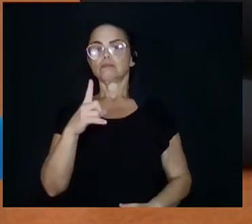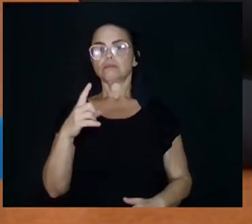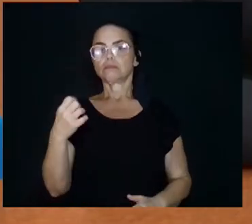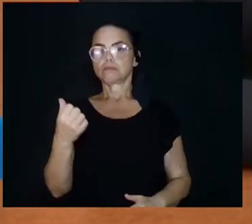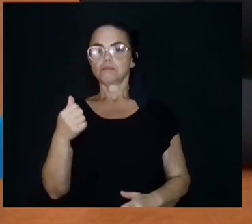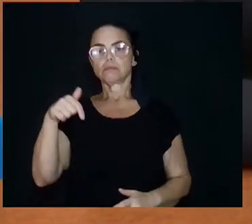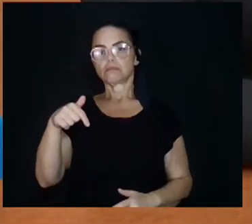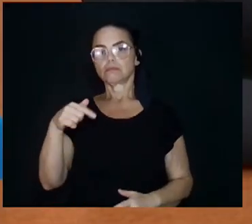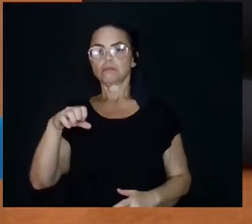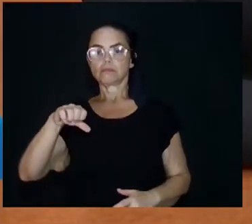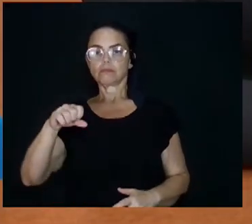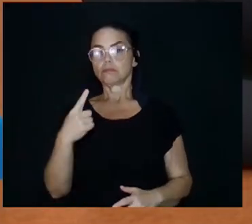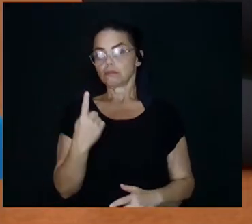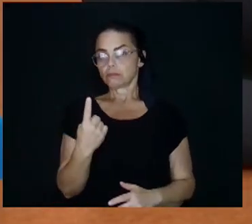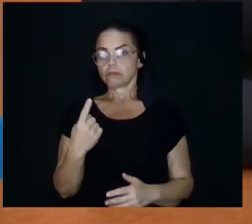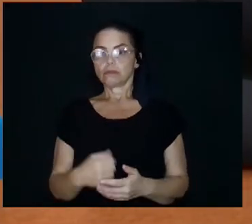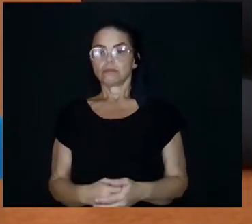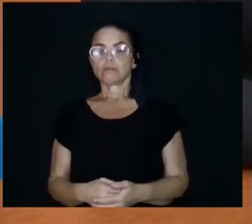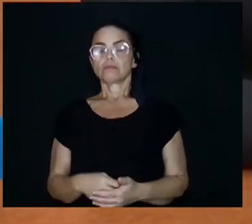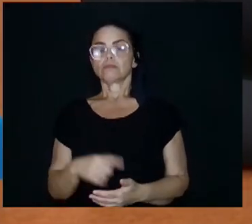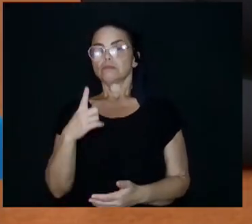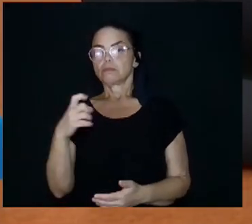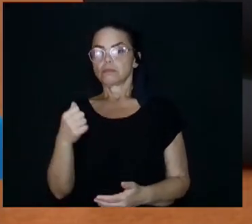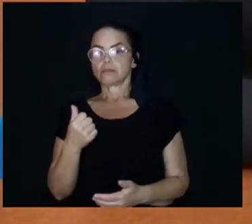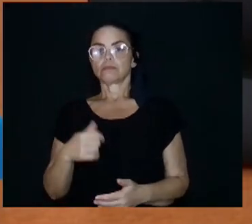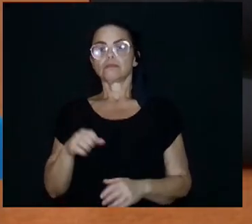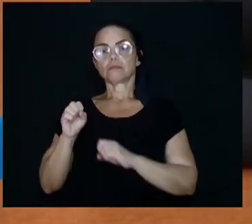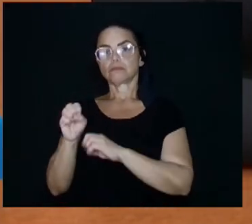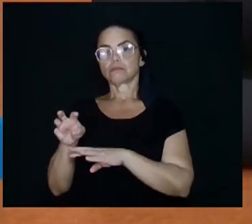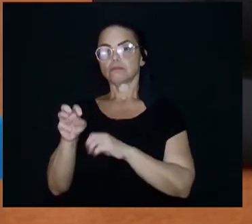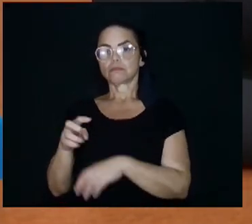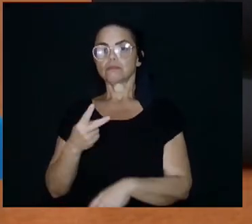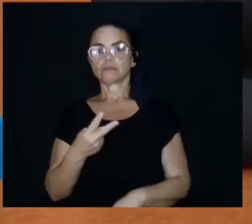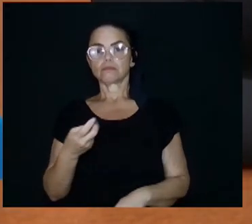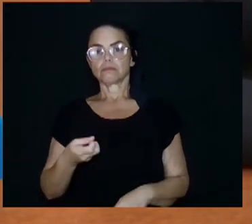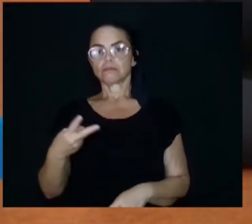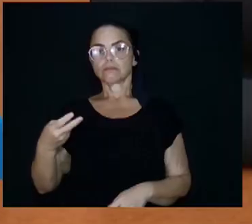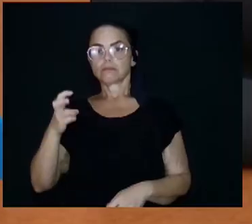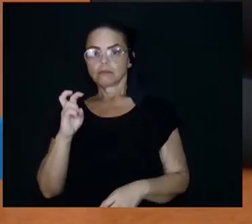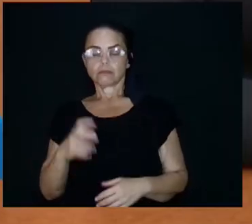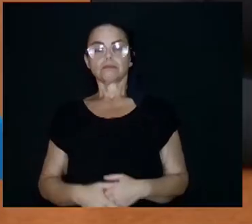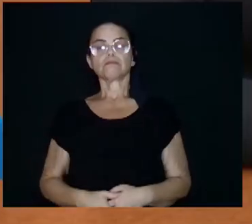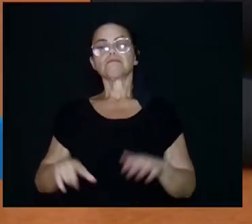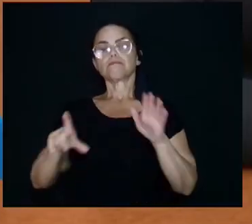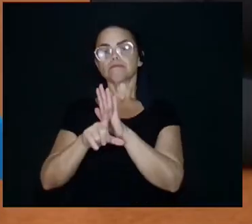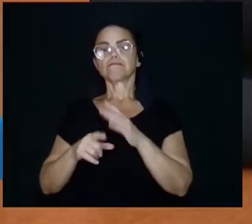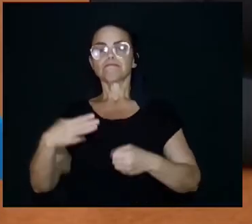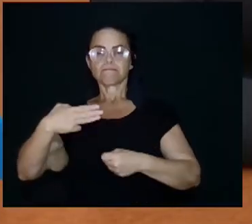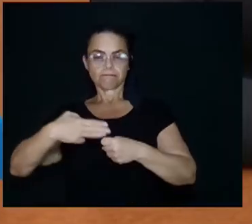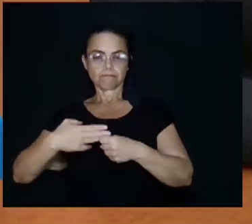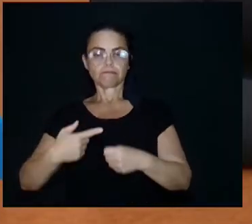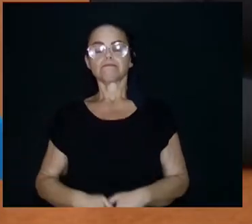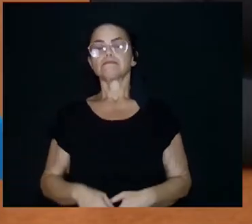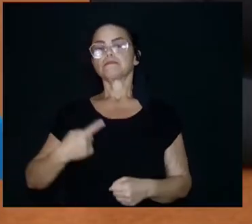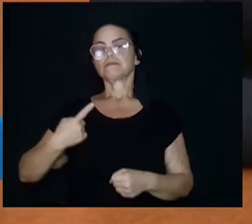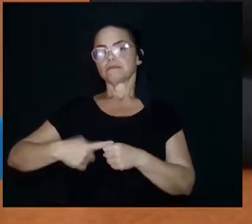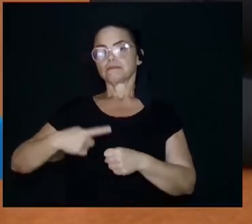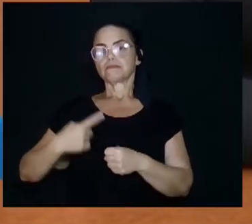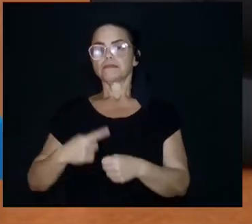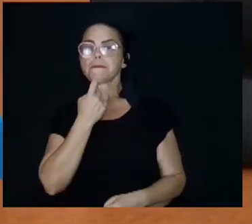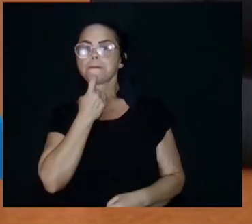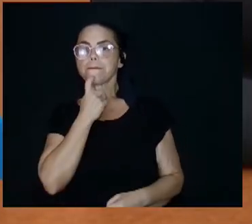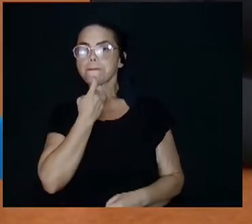16.791, de 16 de setembro de 2025, que é uma lei municipal aqui da cidade de Campinas, que